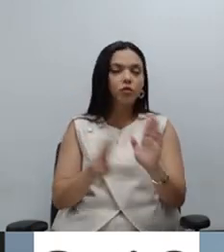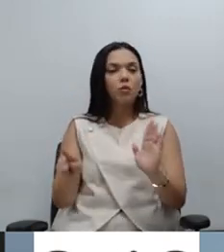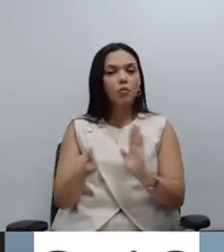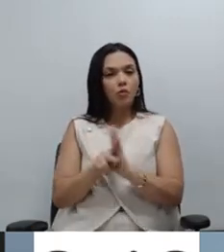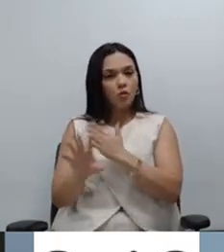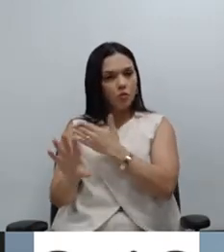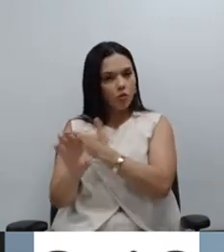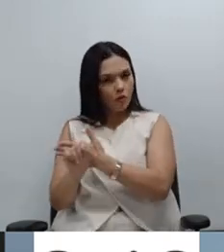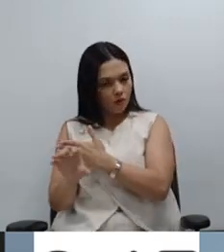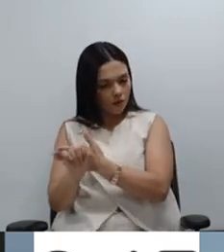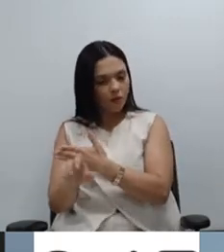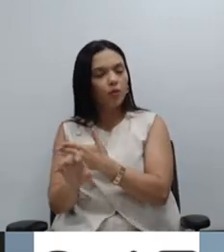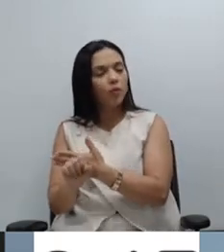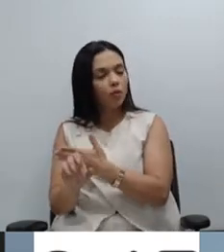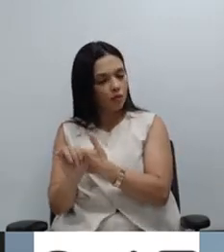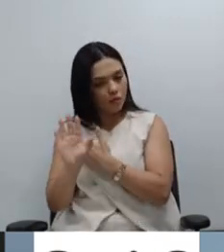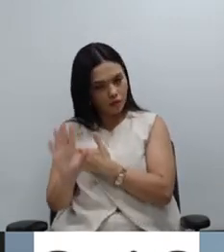as